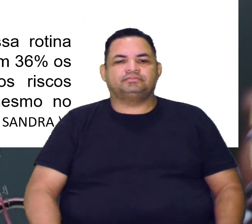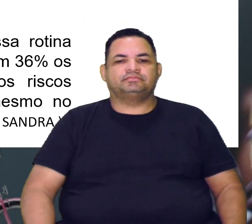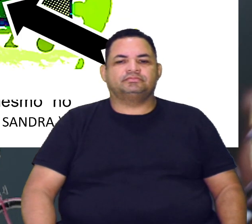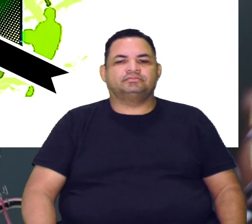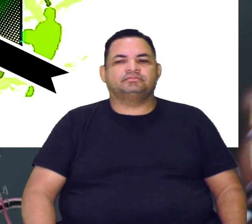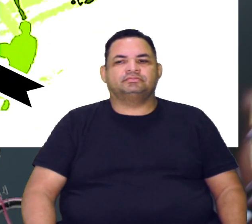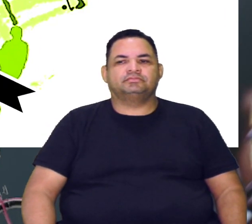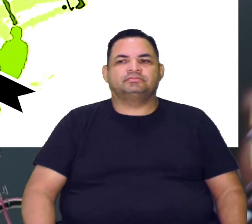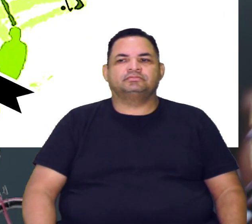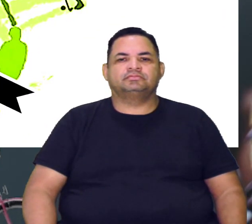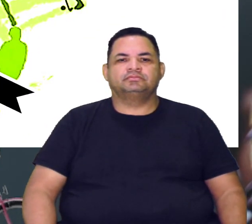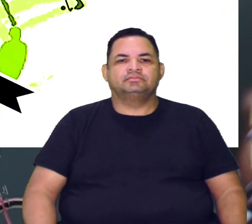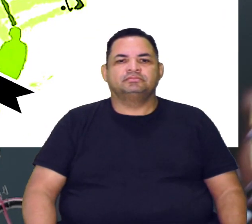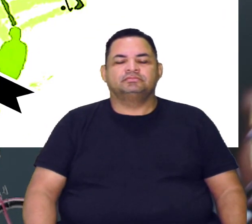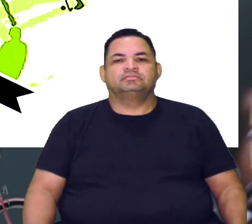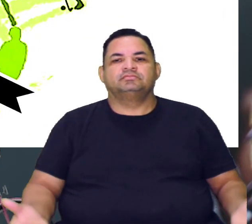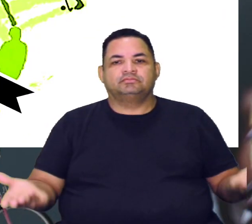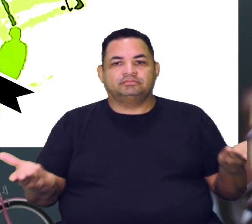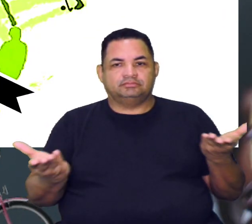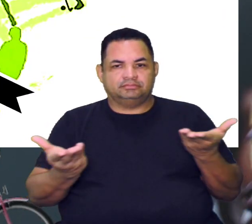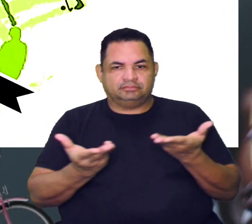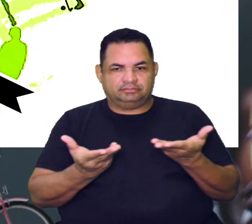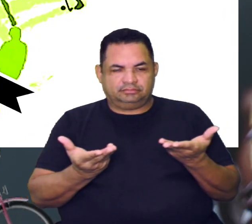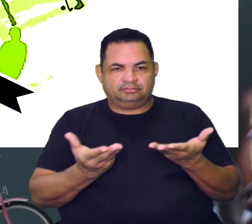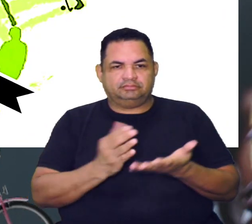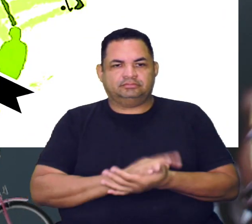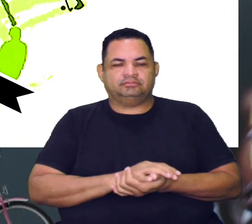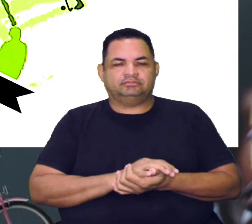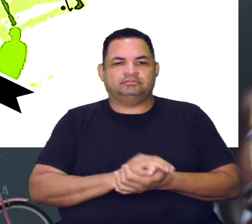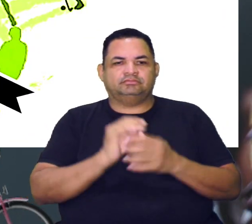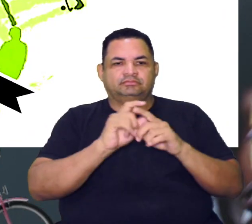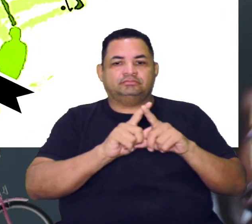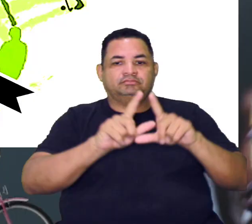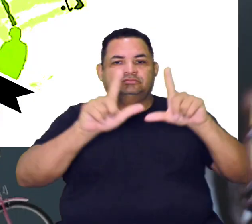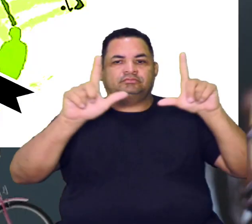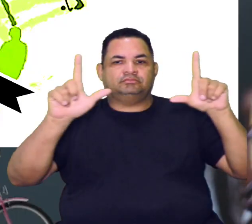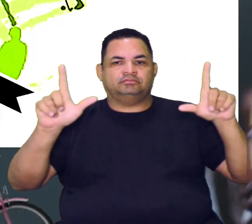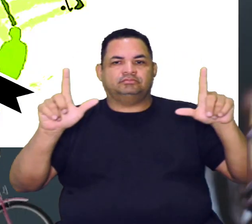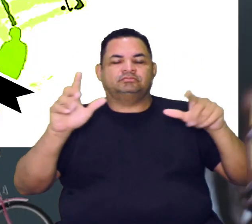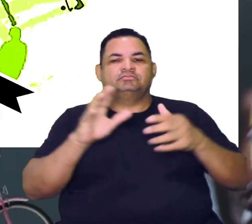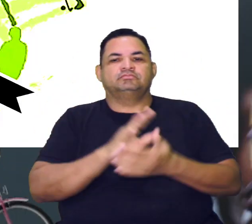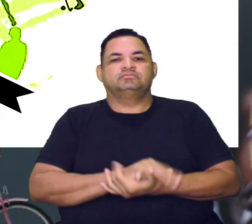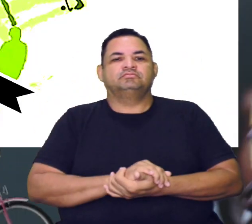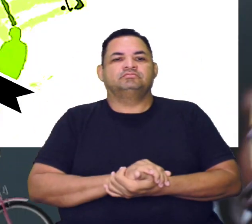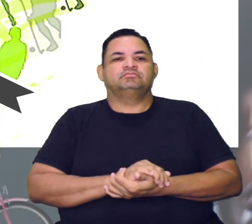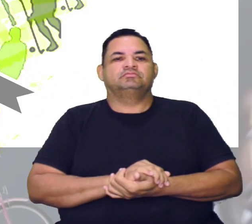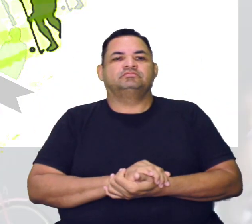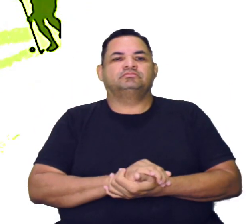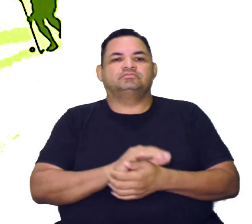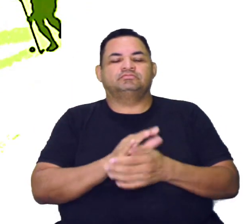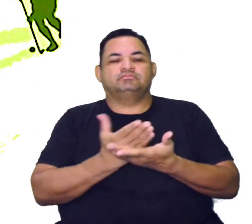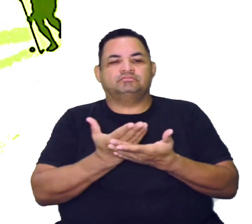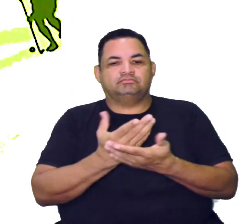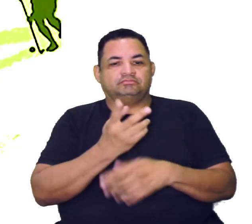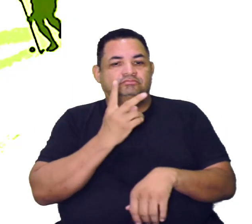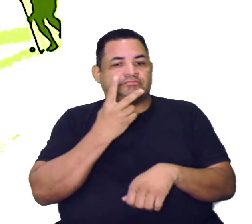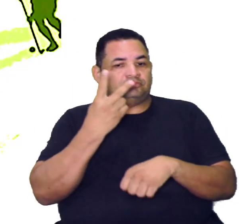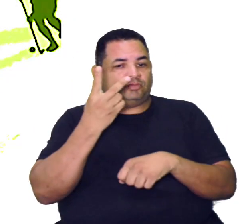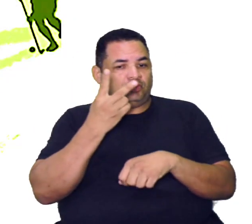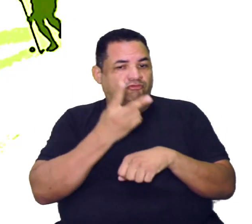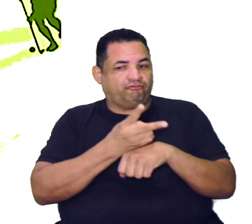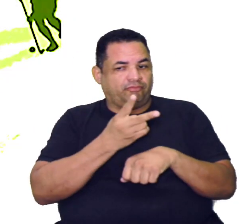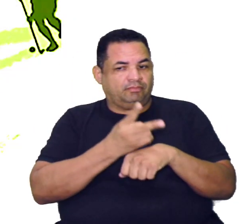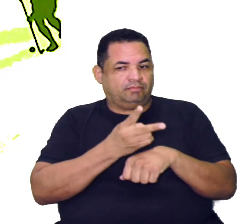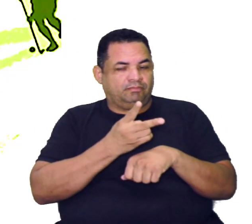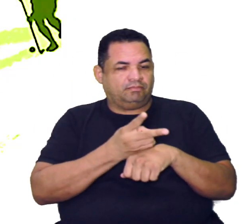Maravilha, maravilha. E agora, caríssimo estudante, vou abrir aqui esse slide para você. Eu chamo aí para a gente